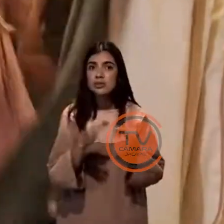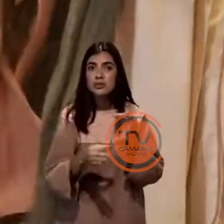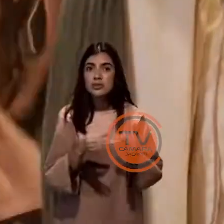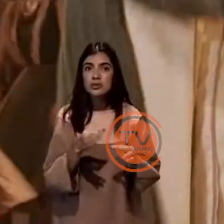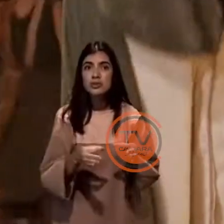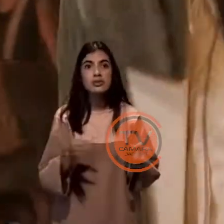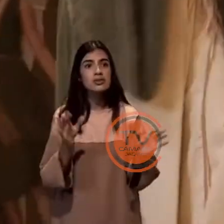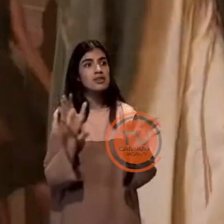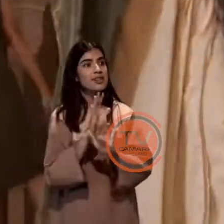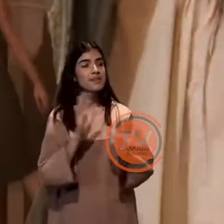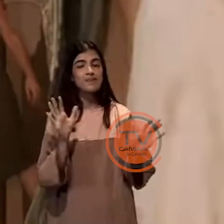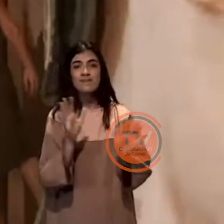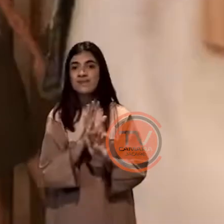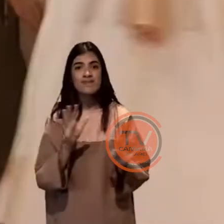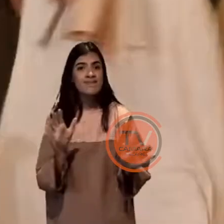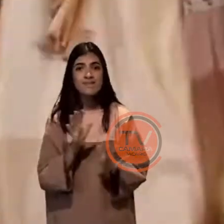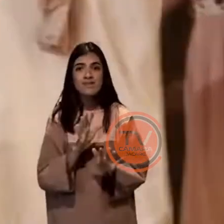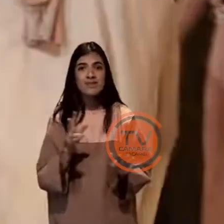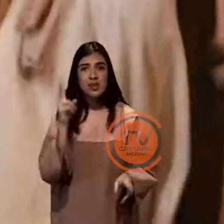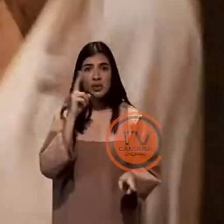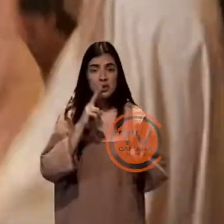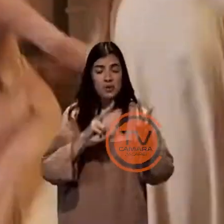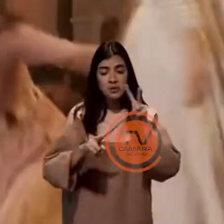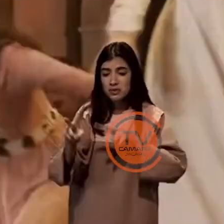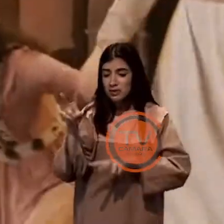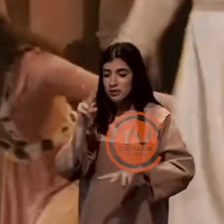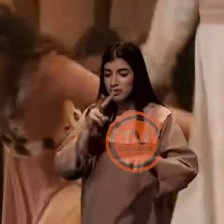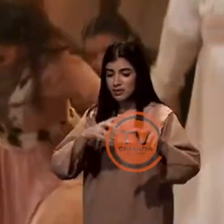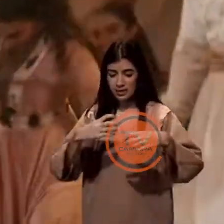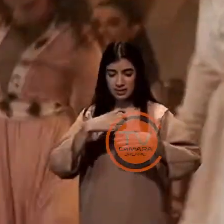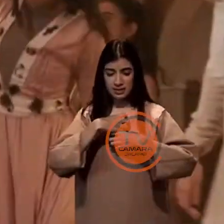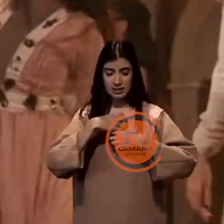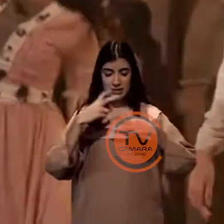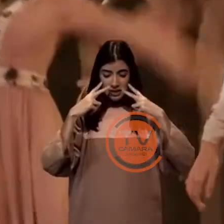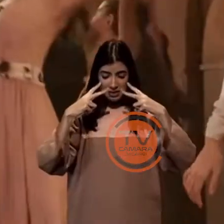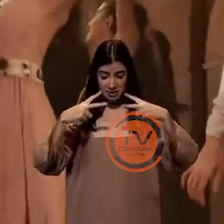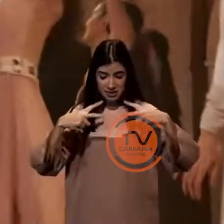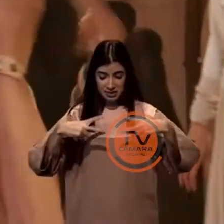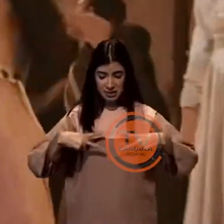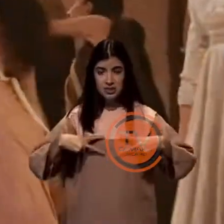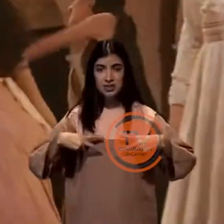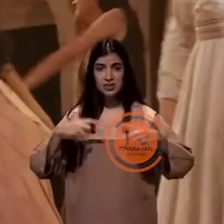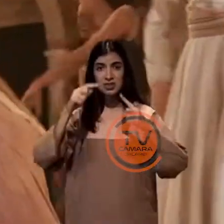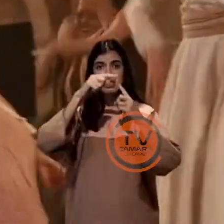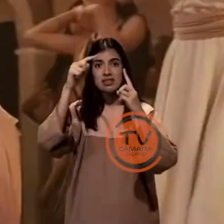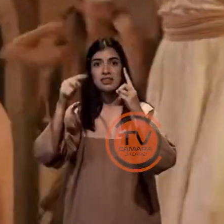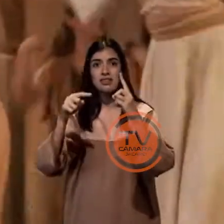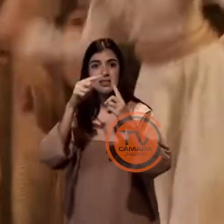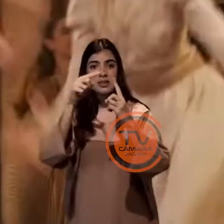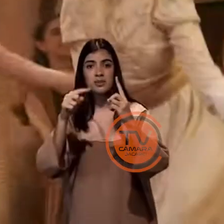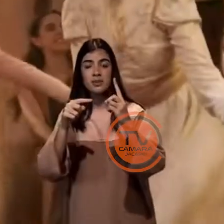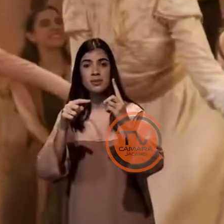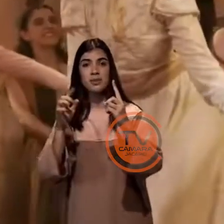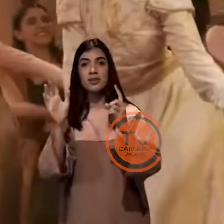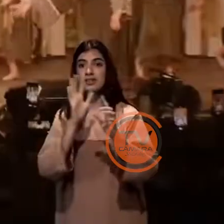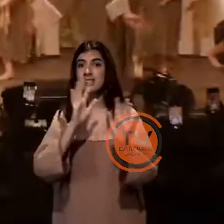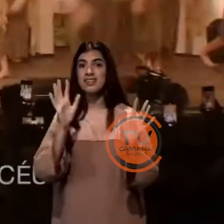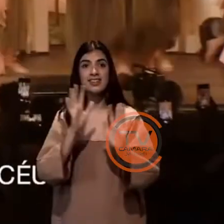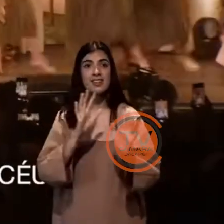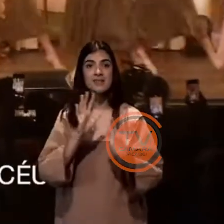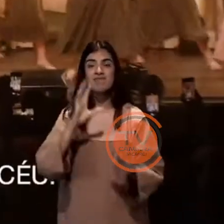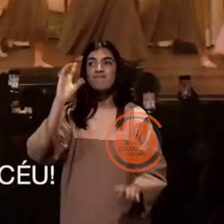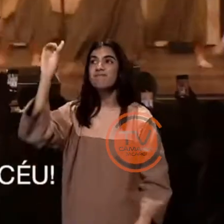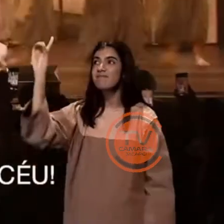pessoas, contando com cerca de 1.500 a 1.700 voluntários. Livre para todos os tipos de público, então não percam